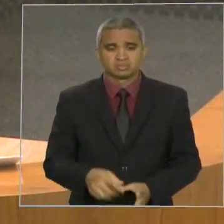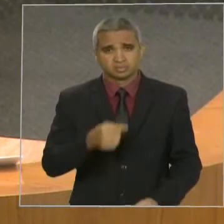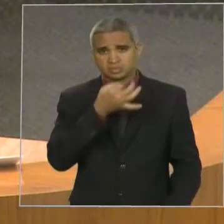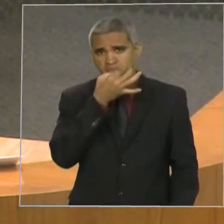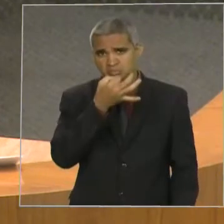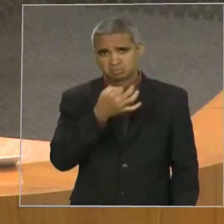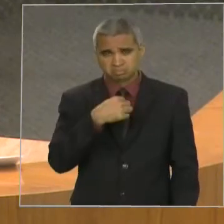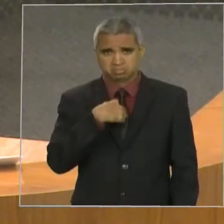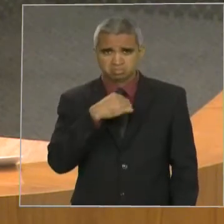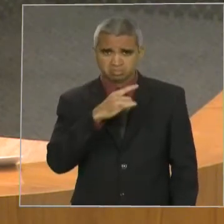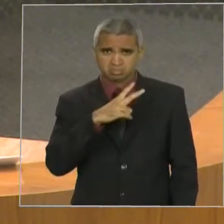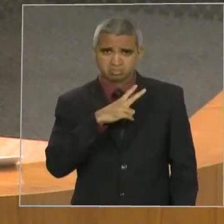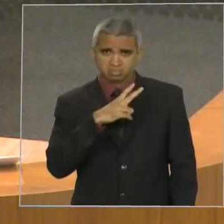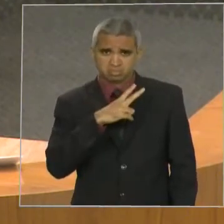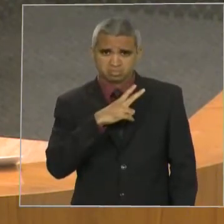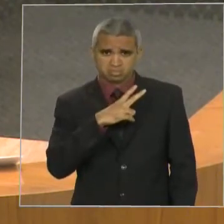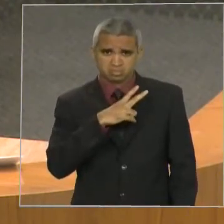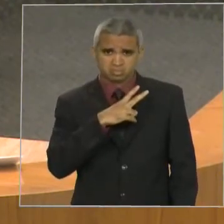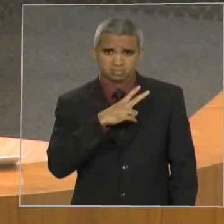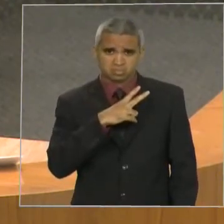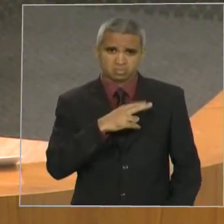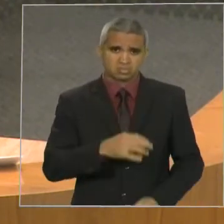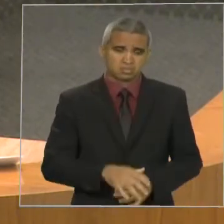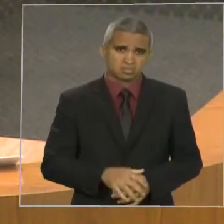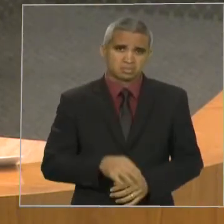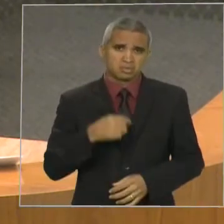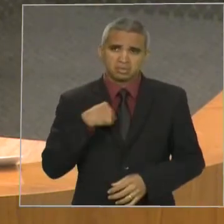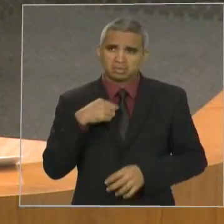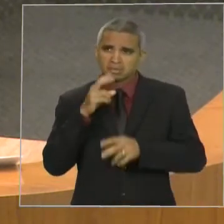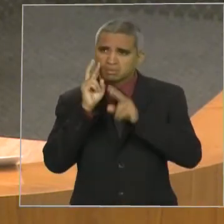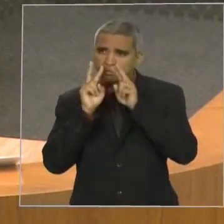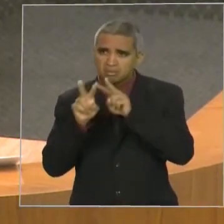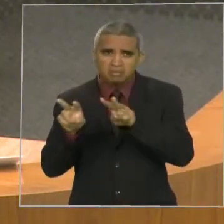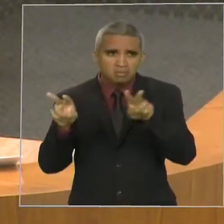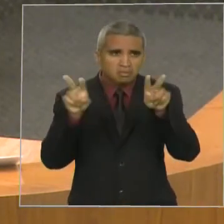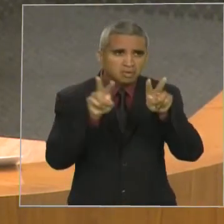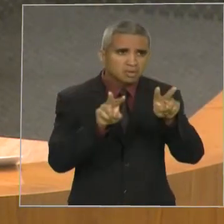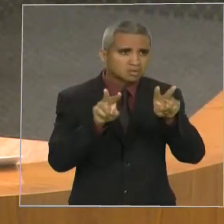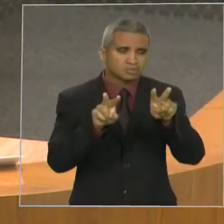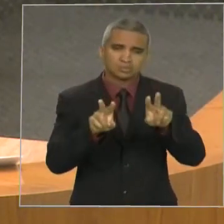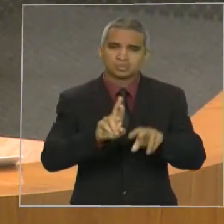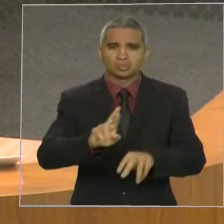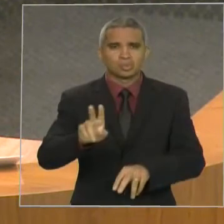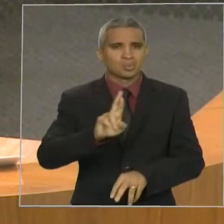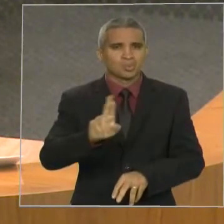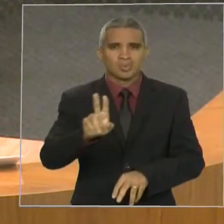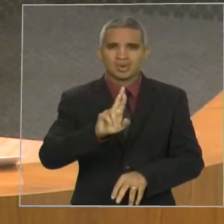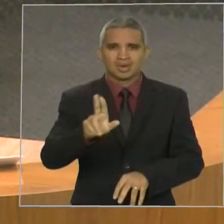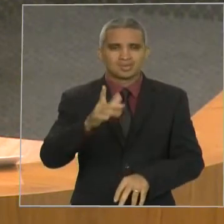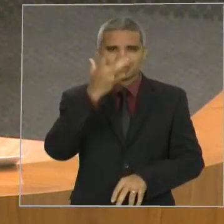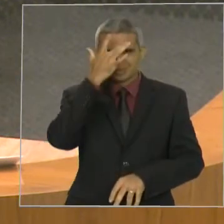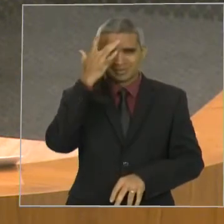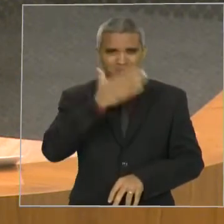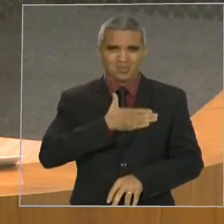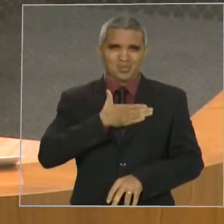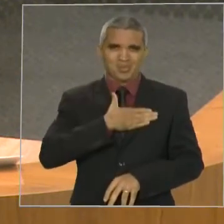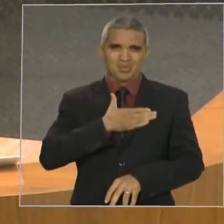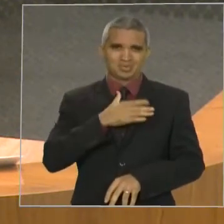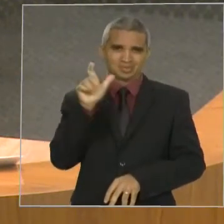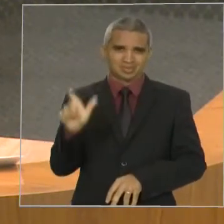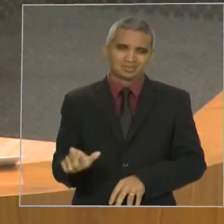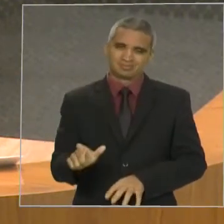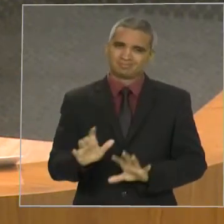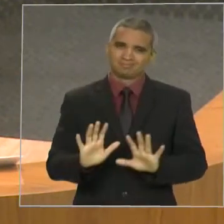particularmente o que eu vejo e sinto nas pessoas. Então, mas